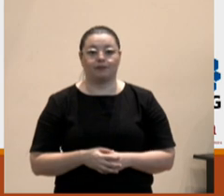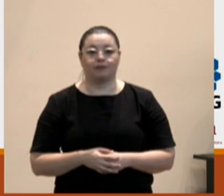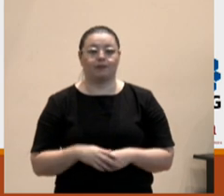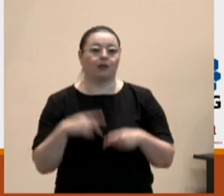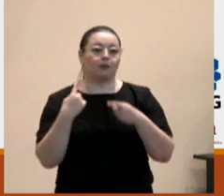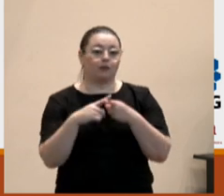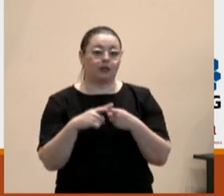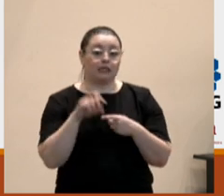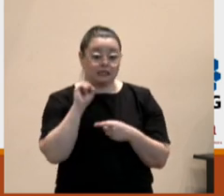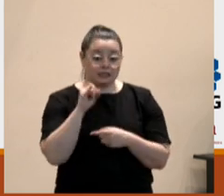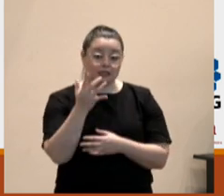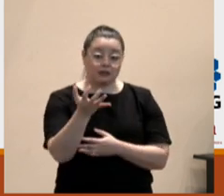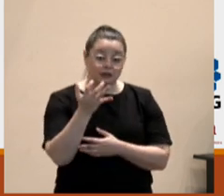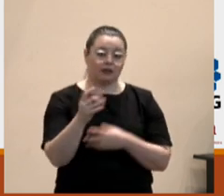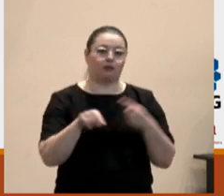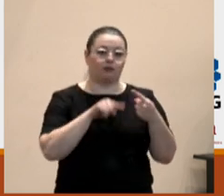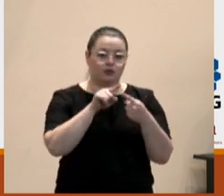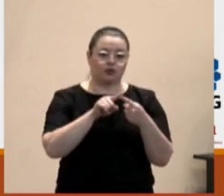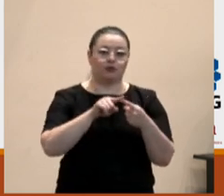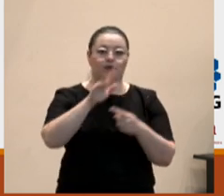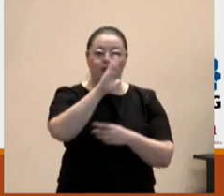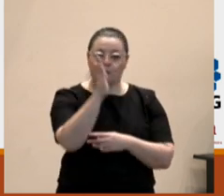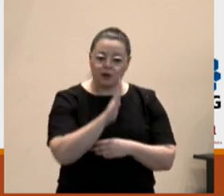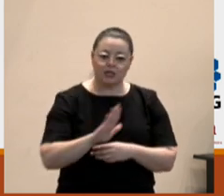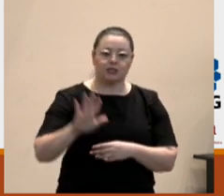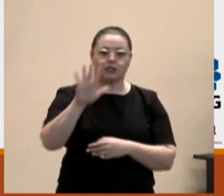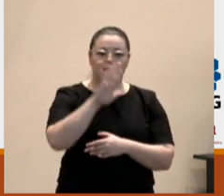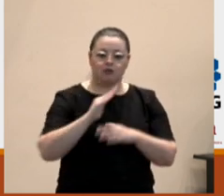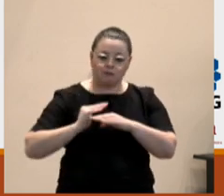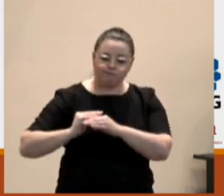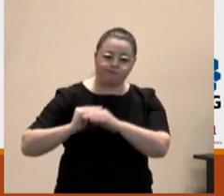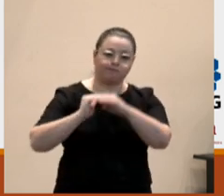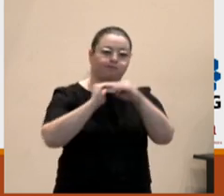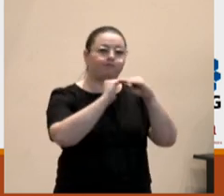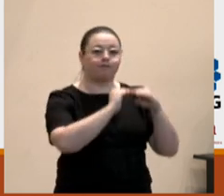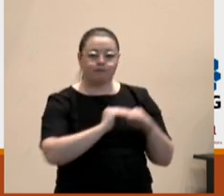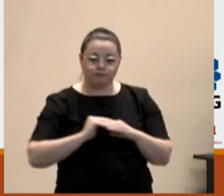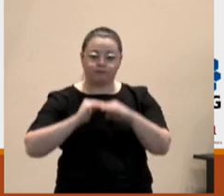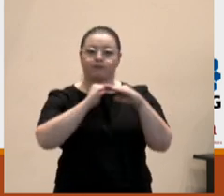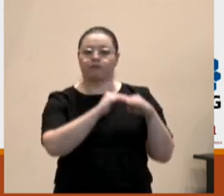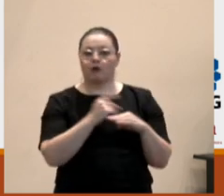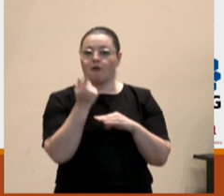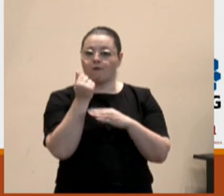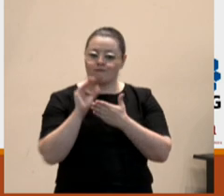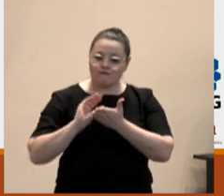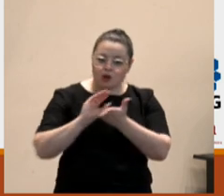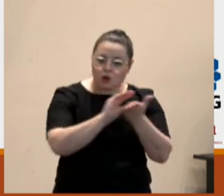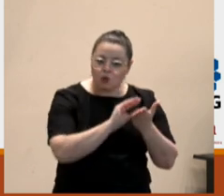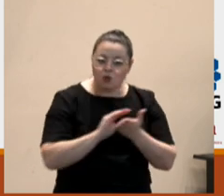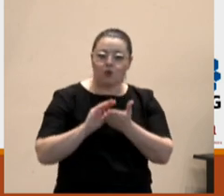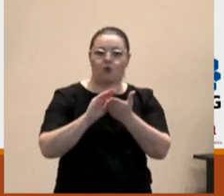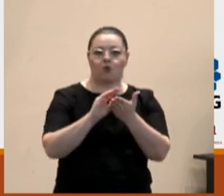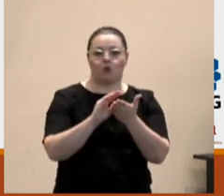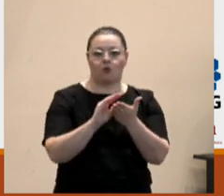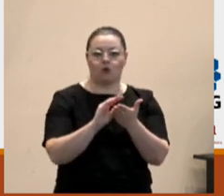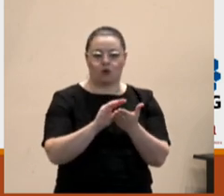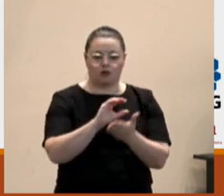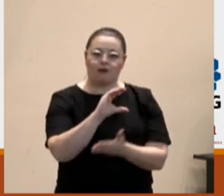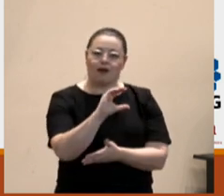país uniforme em termos de valores, né, por estudante e com condições